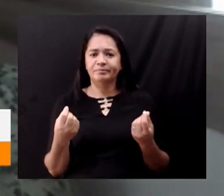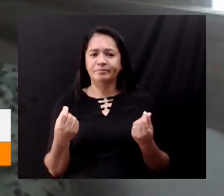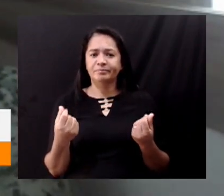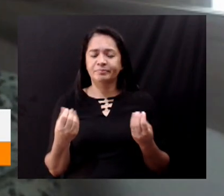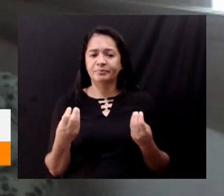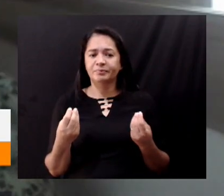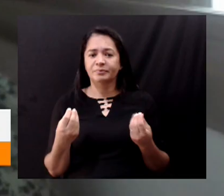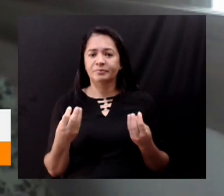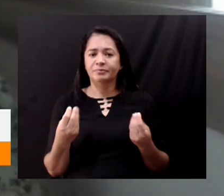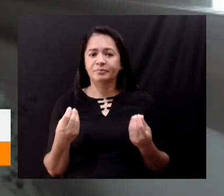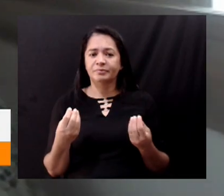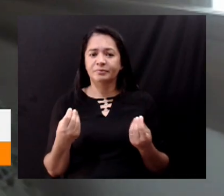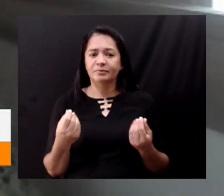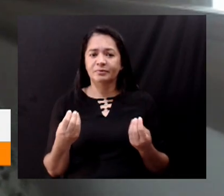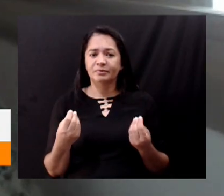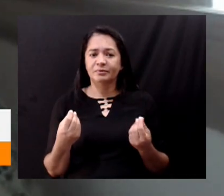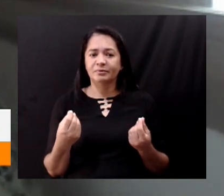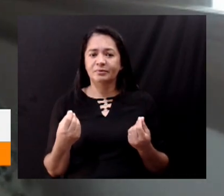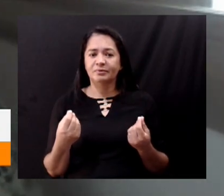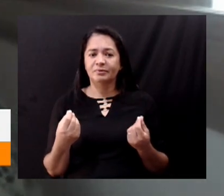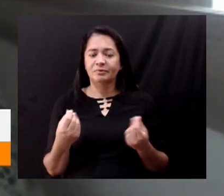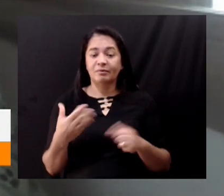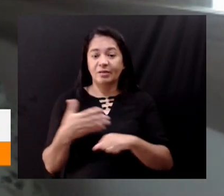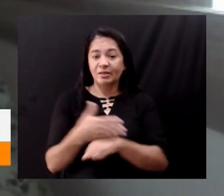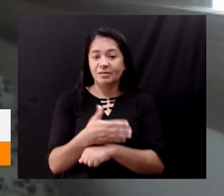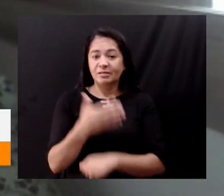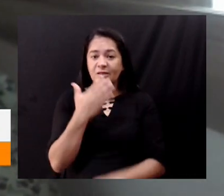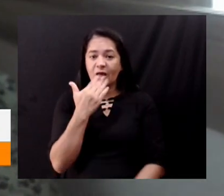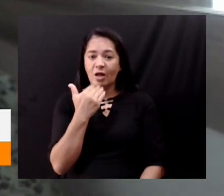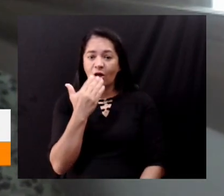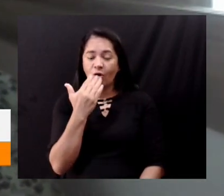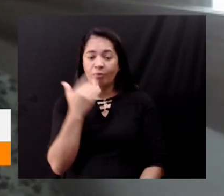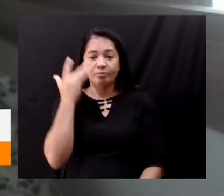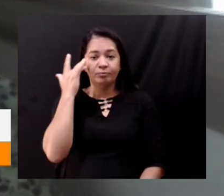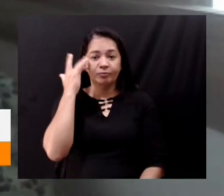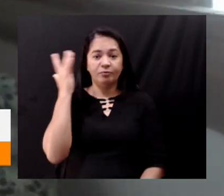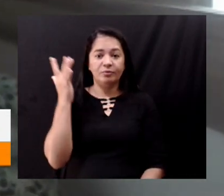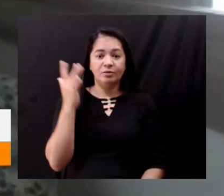De acesso a alimentações, né?